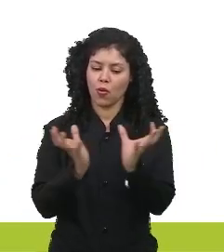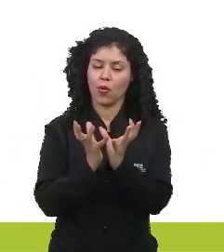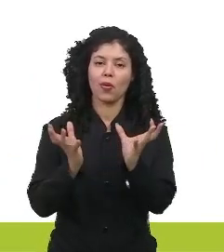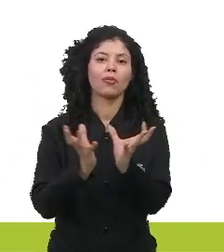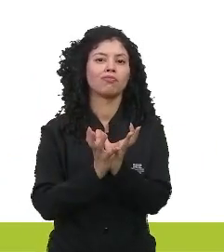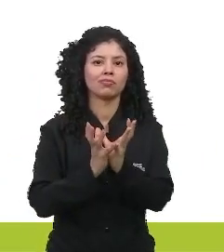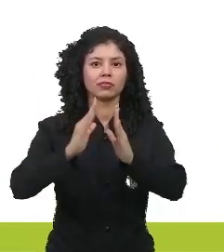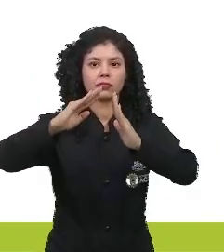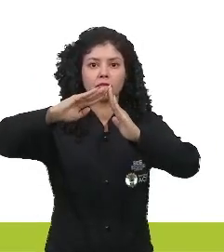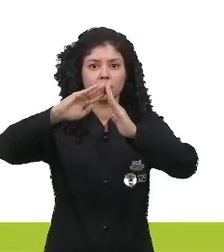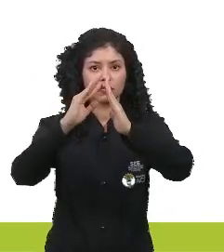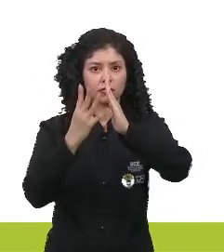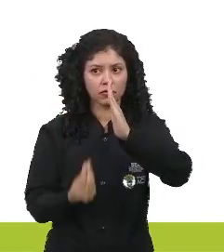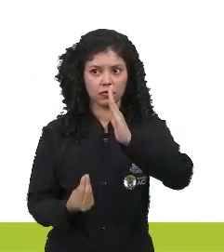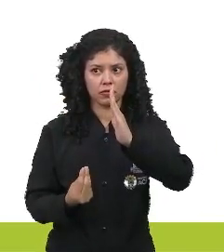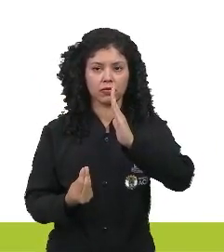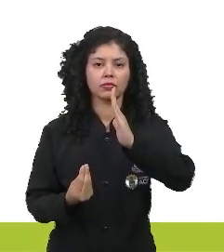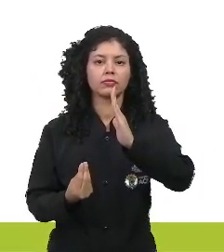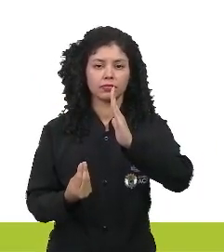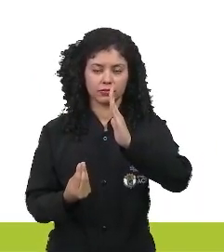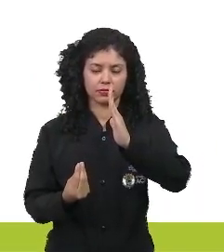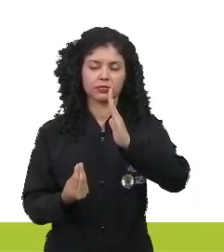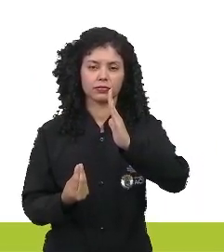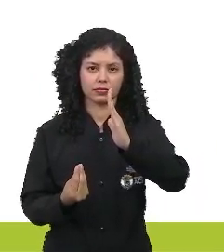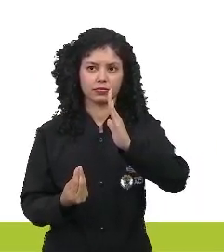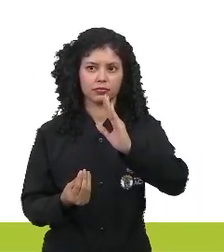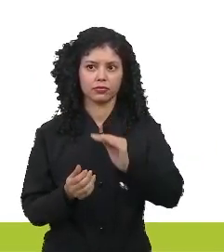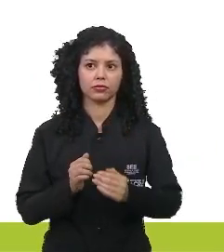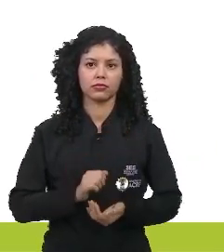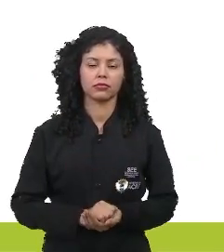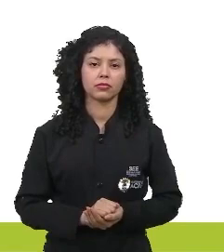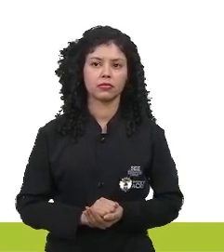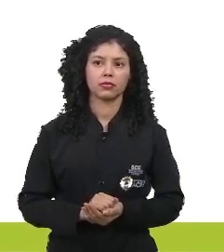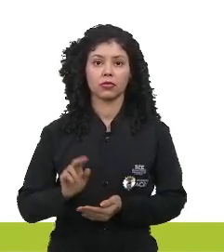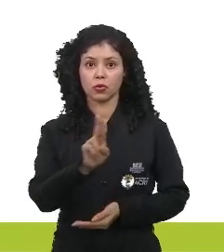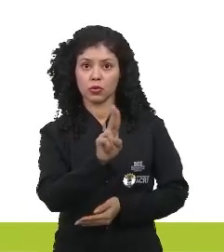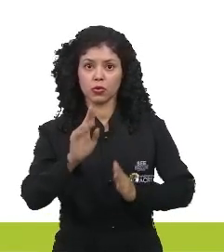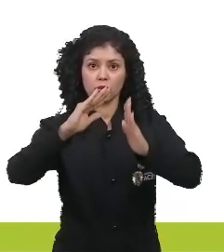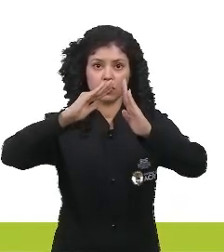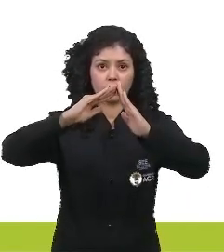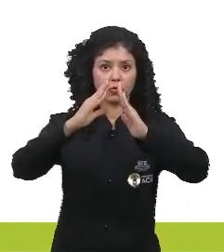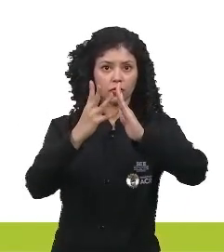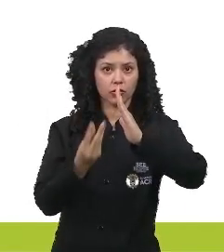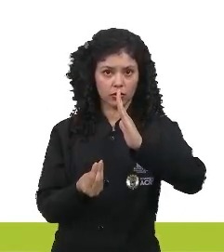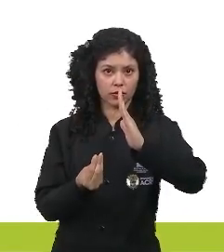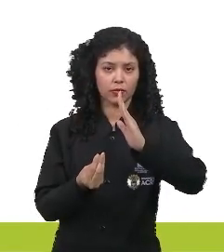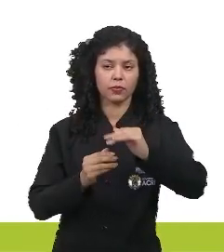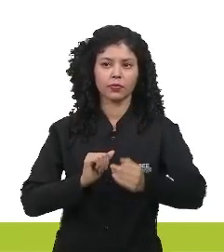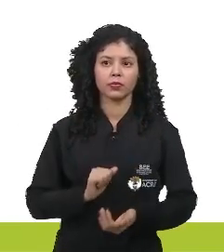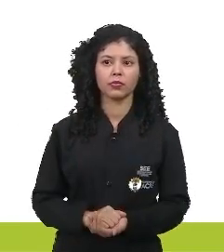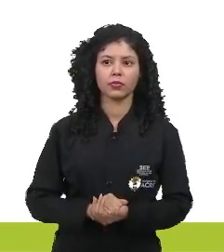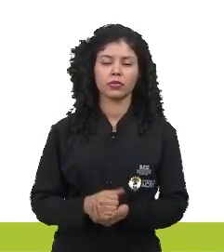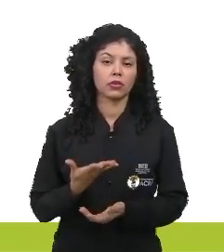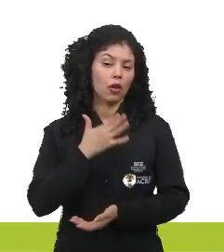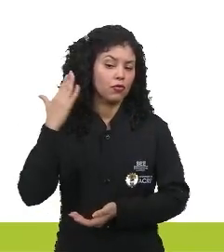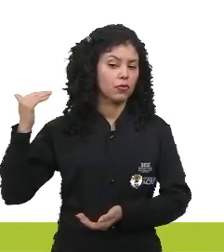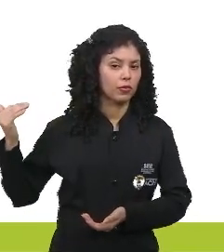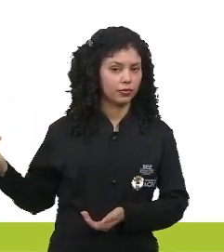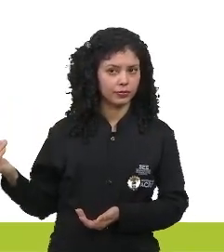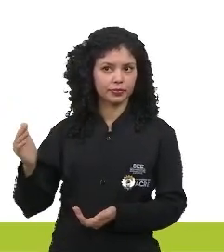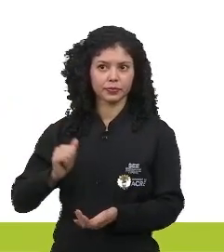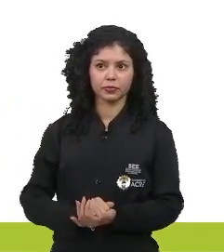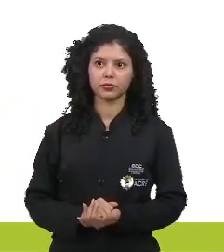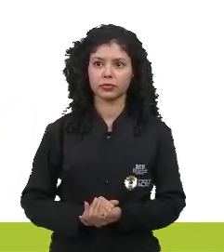mato, comunidades independentes. Vão formar ali os chamados quilombos, os famosos